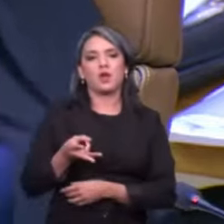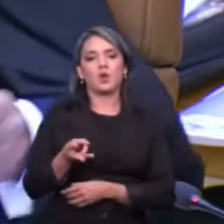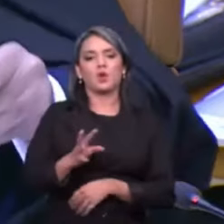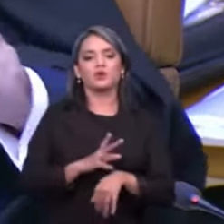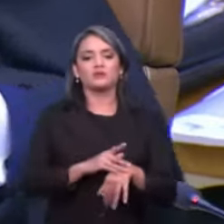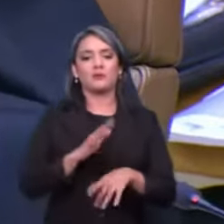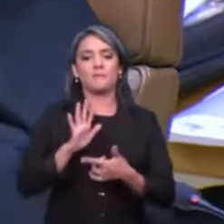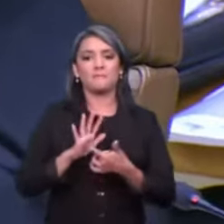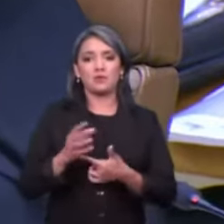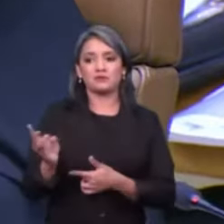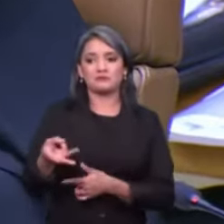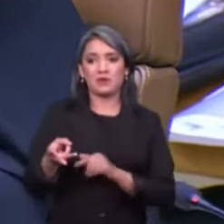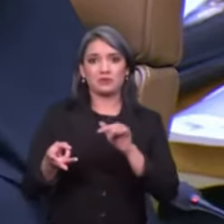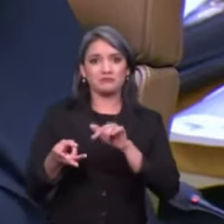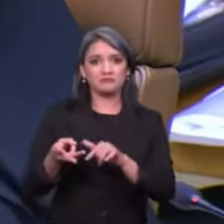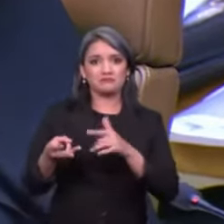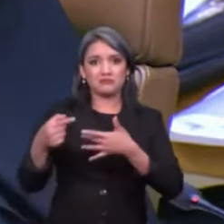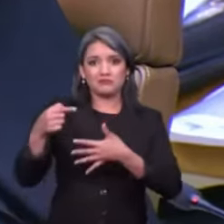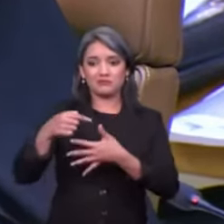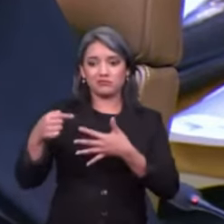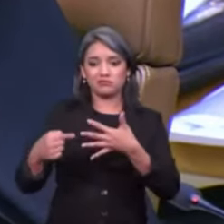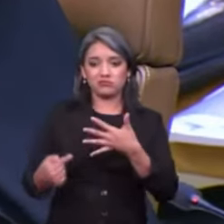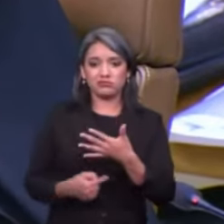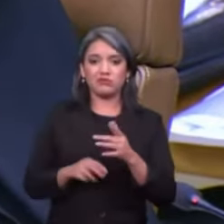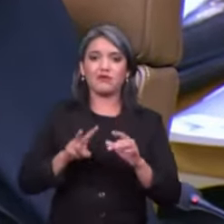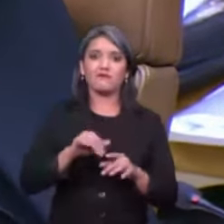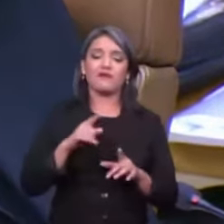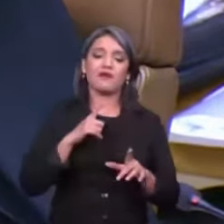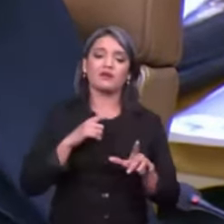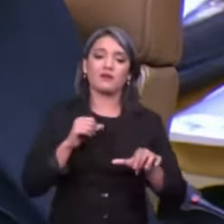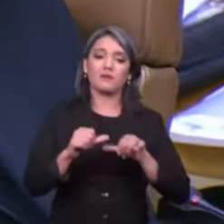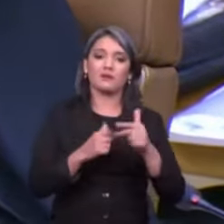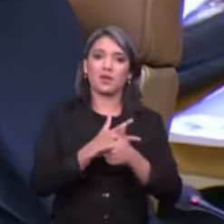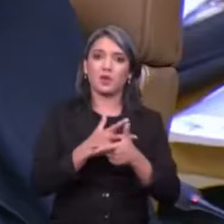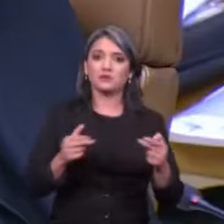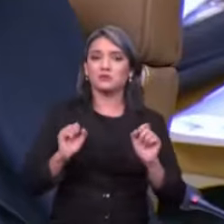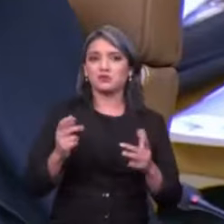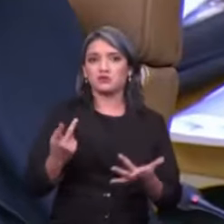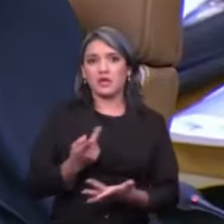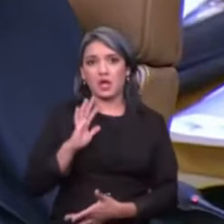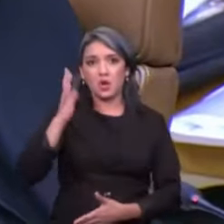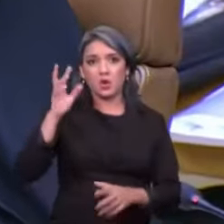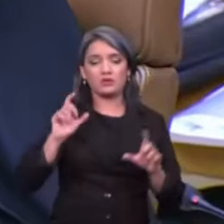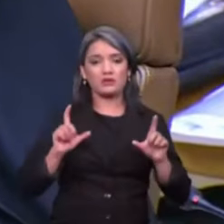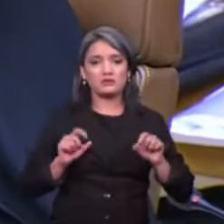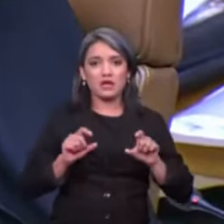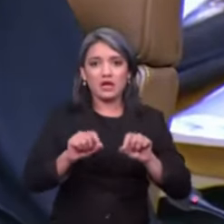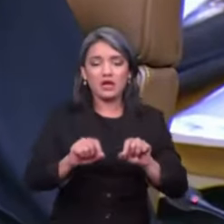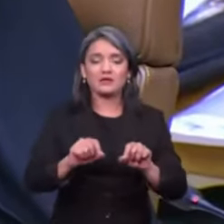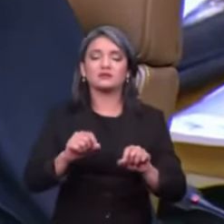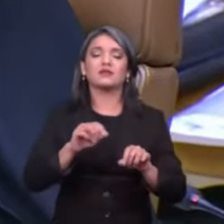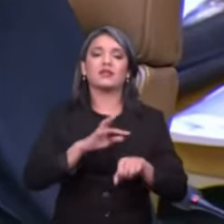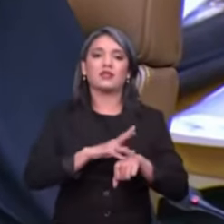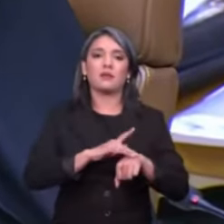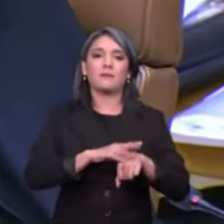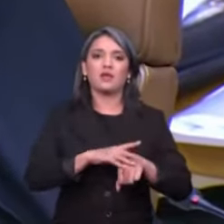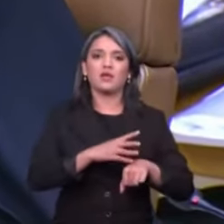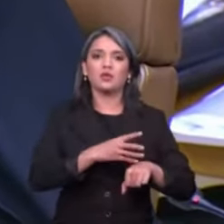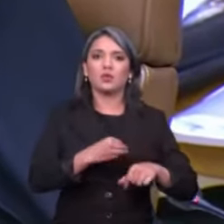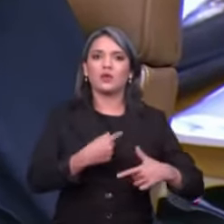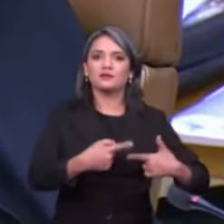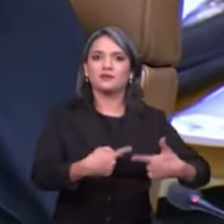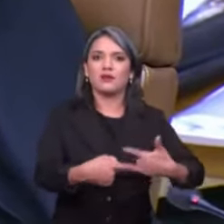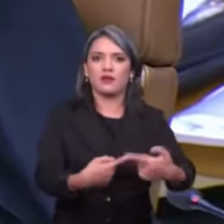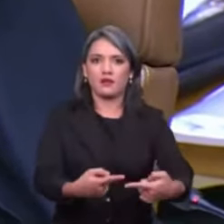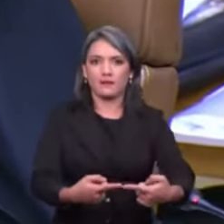da maconha são capazes de induzir alterações no material genético, causando cânceres e doenças hereditárias. Hess e Russo, 2021, inclusive